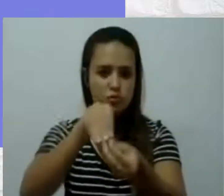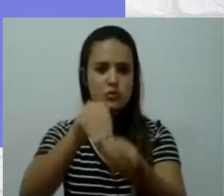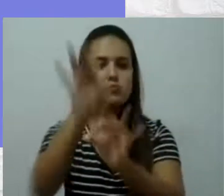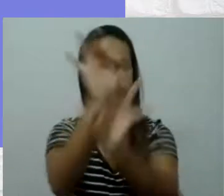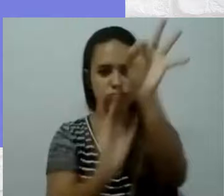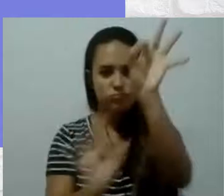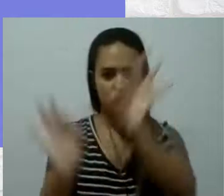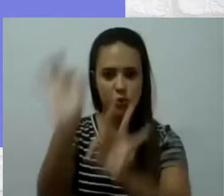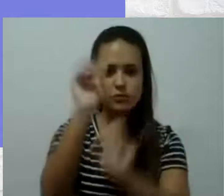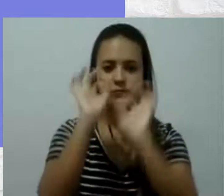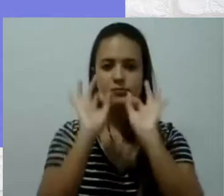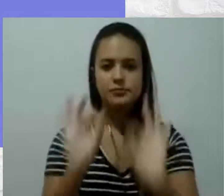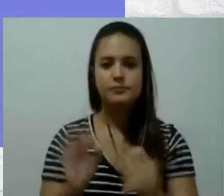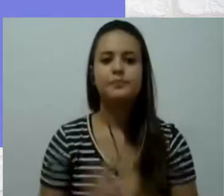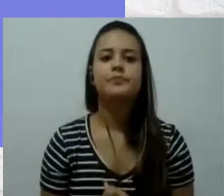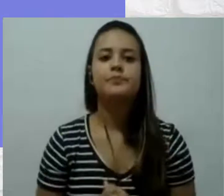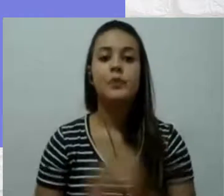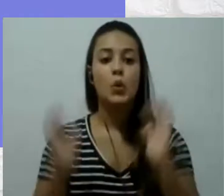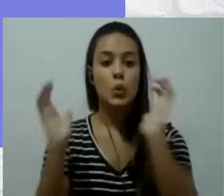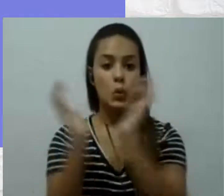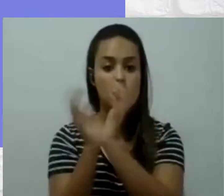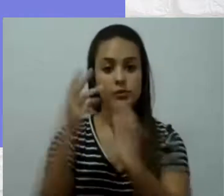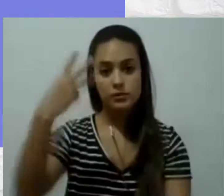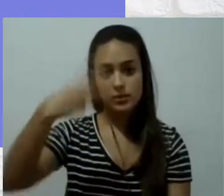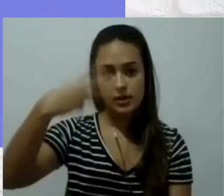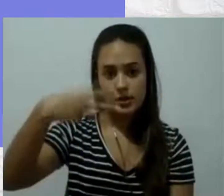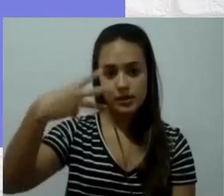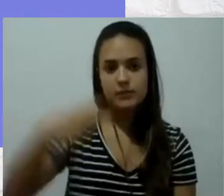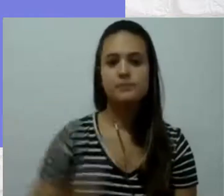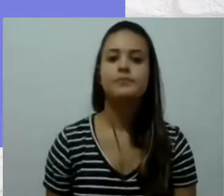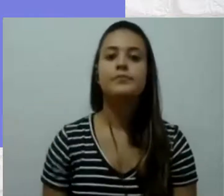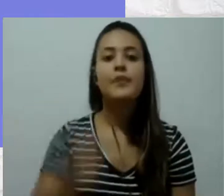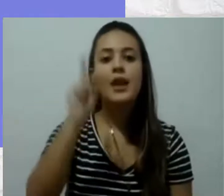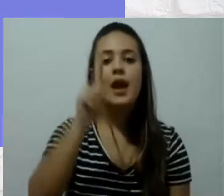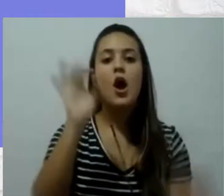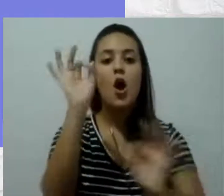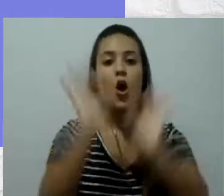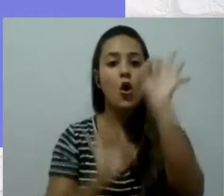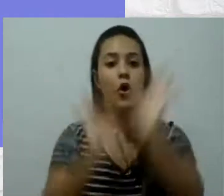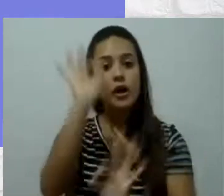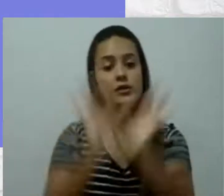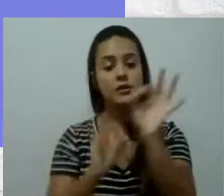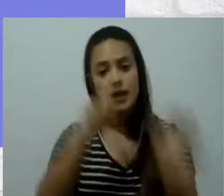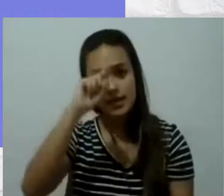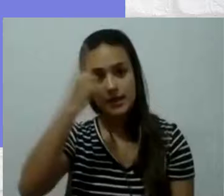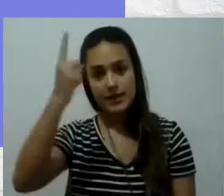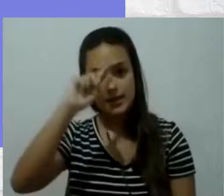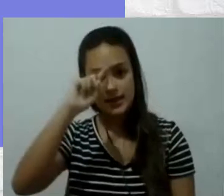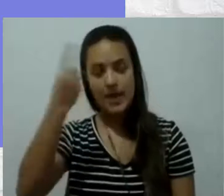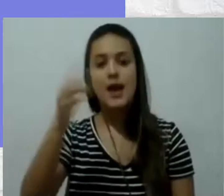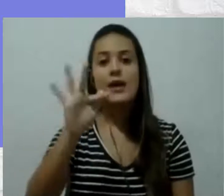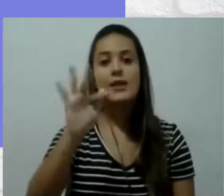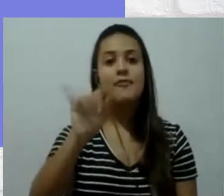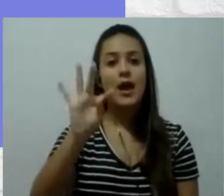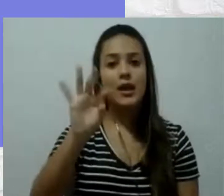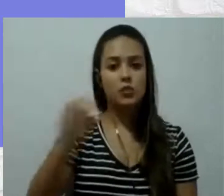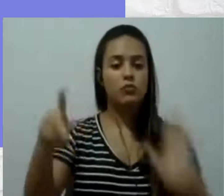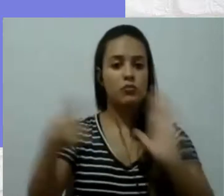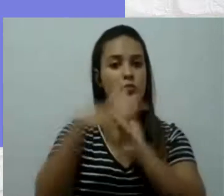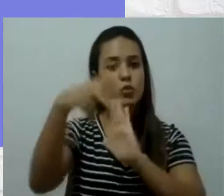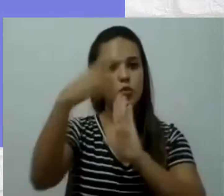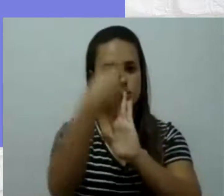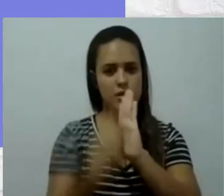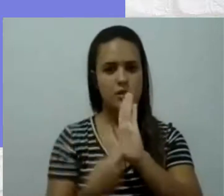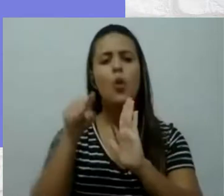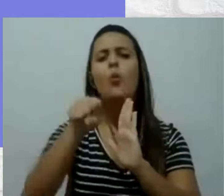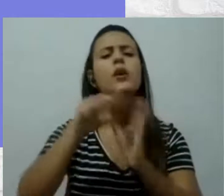no desenvolvimento, quanto na sua conclusão. A terceira competência tem a ver com a organização das ideias e fatos